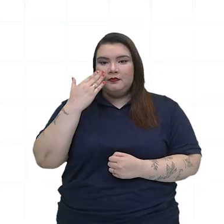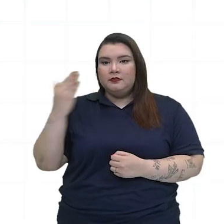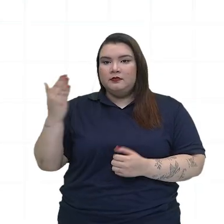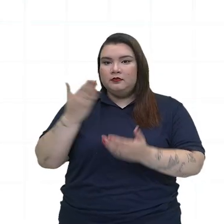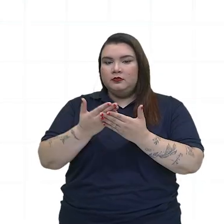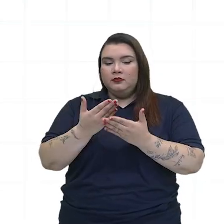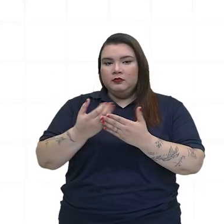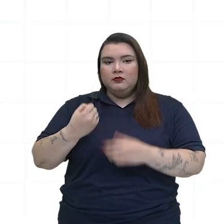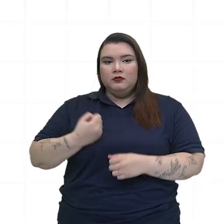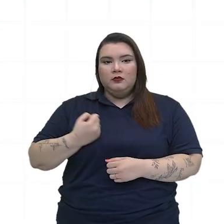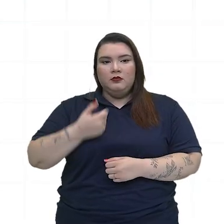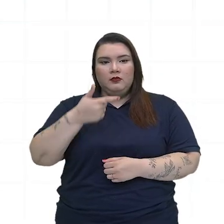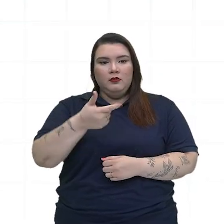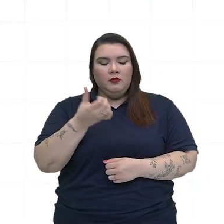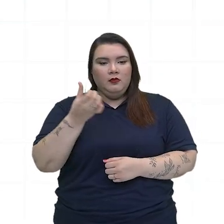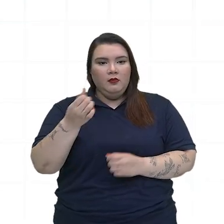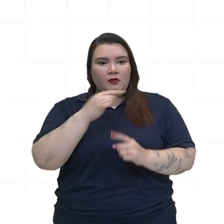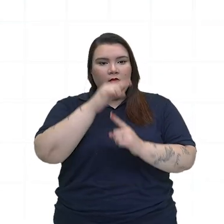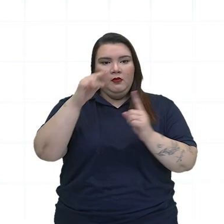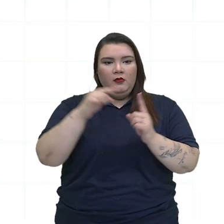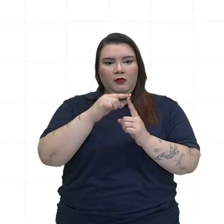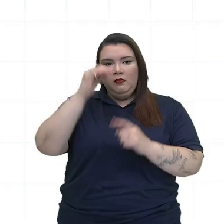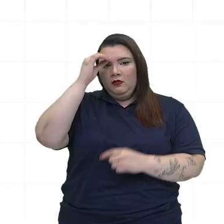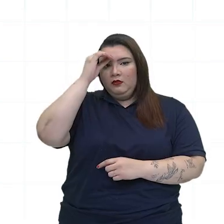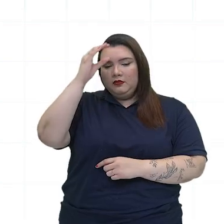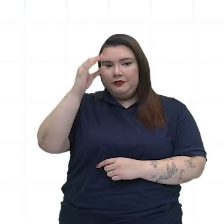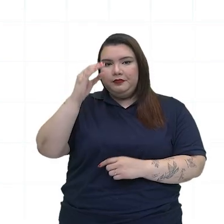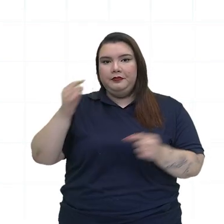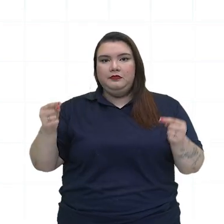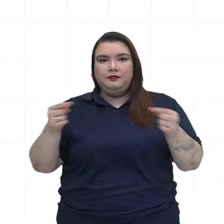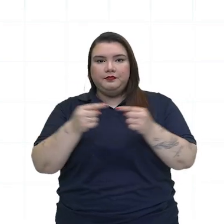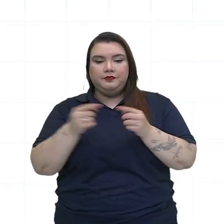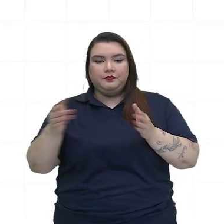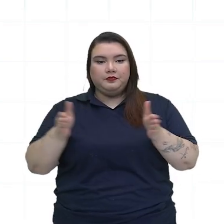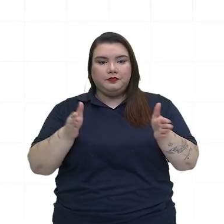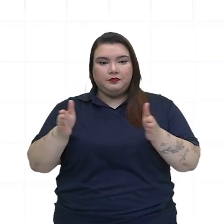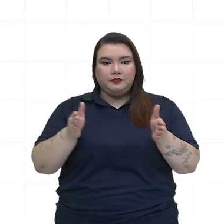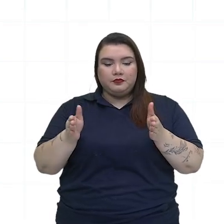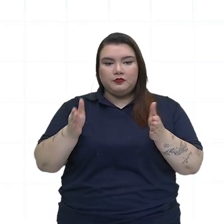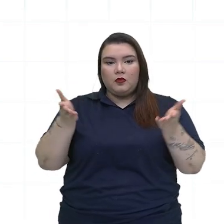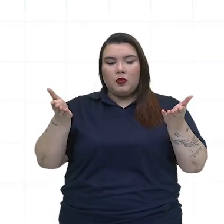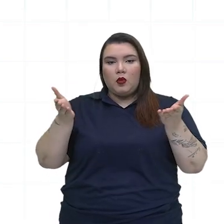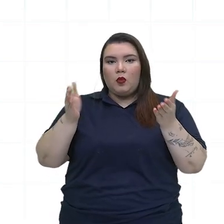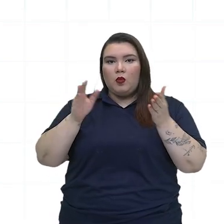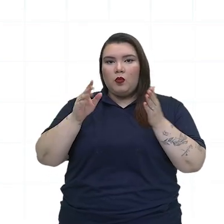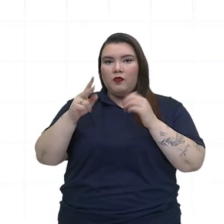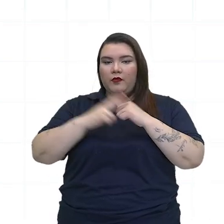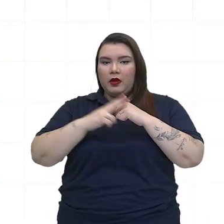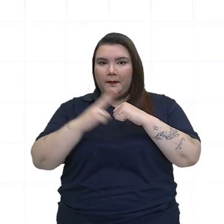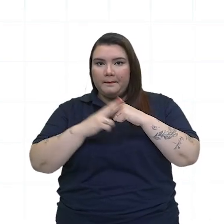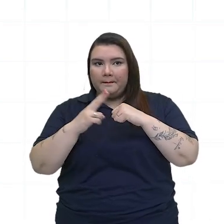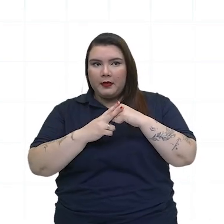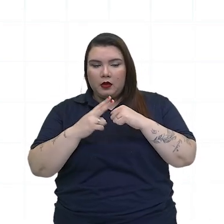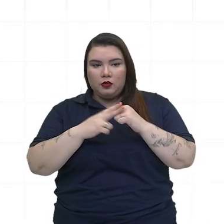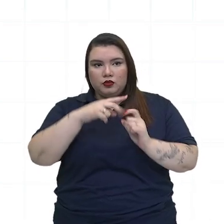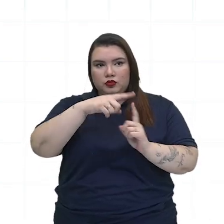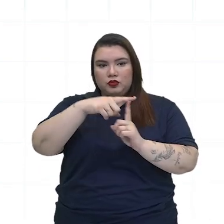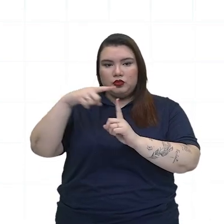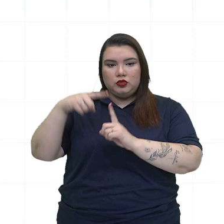Aula de número 26, o objeto de conhecimento, então, é presente simples e contínuo nas suas